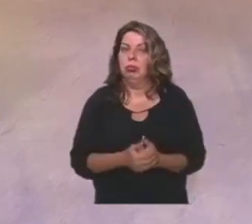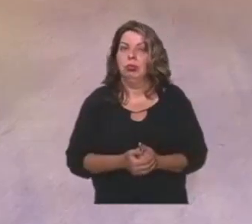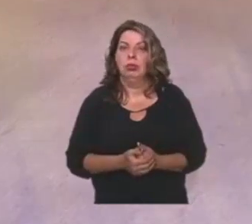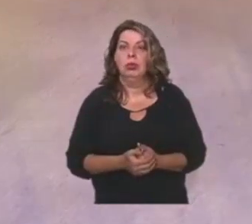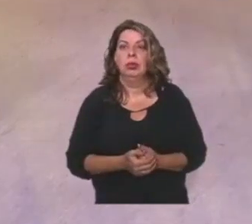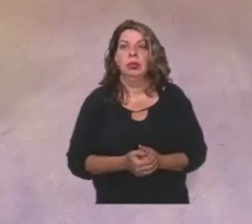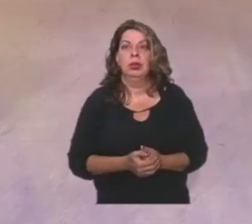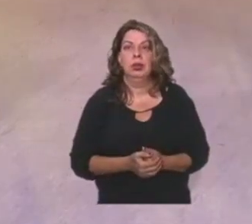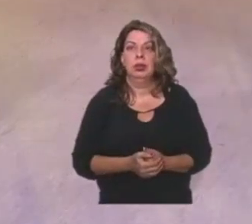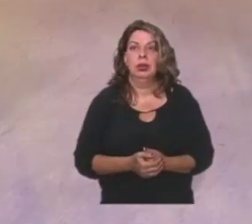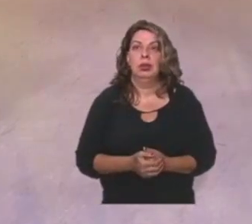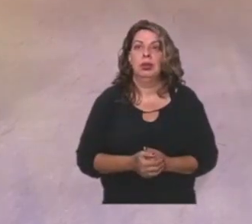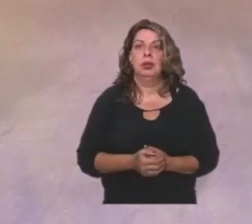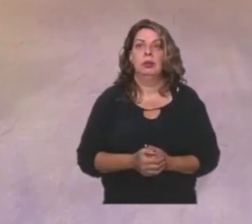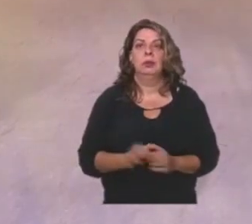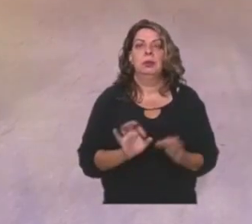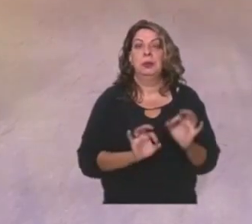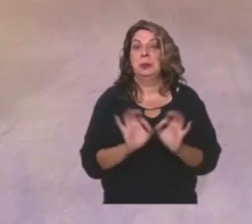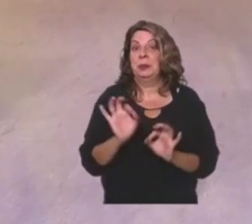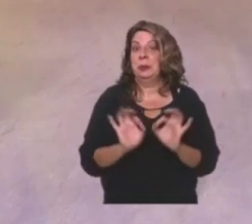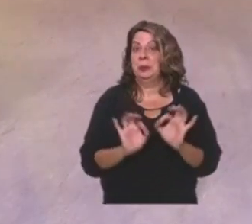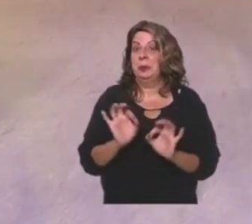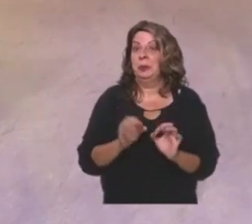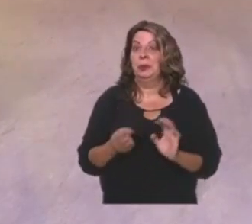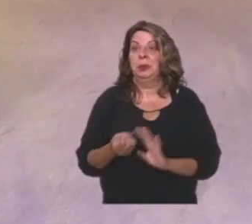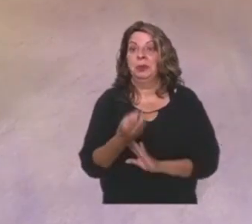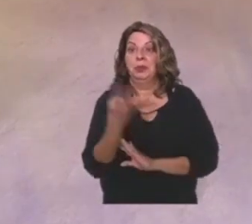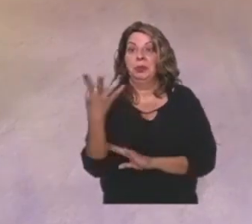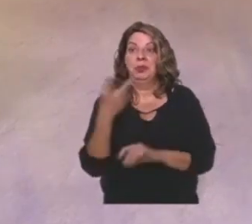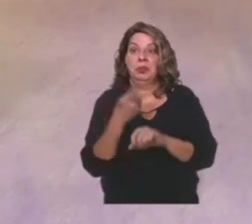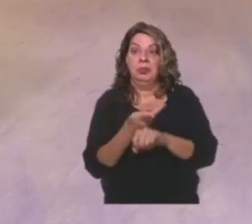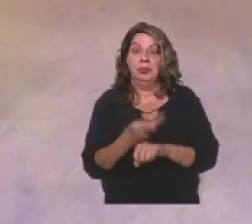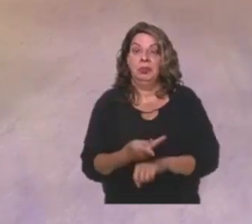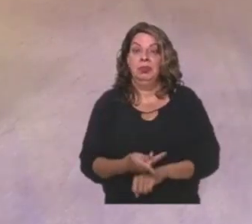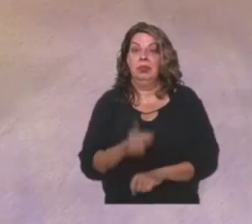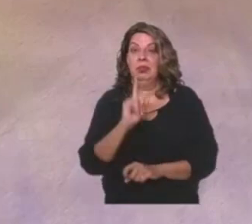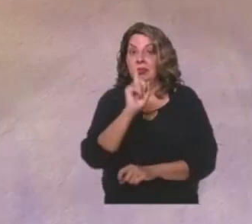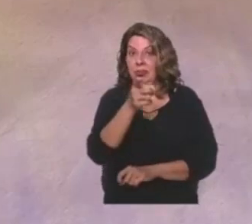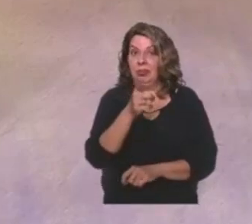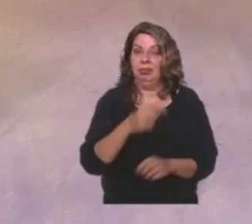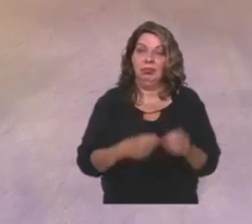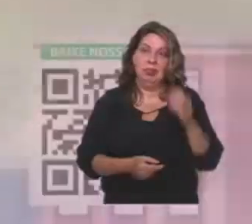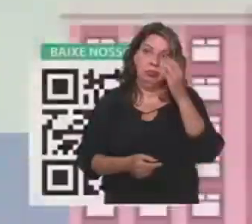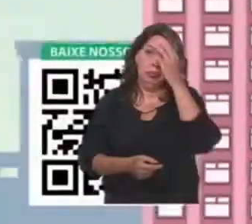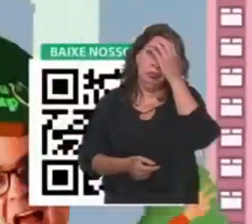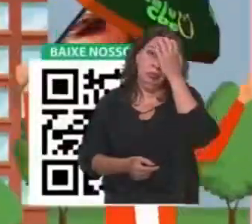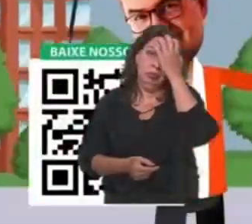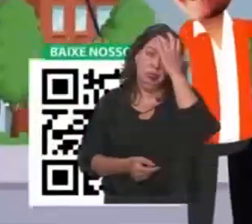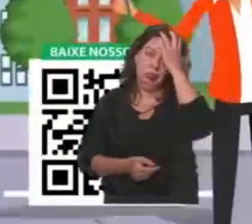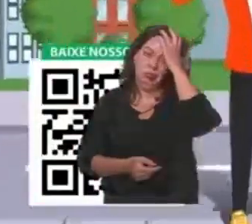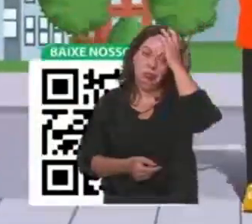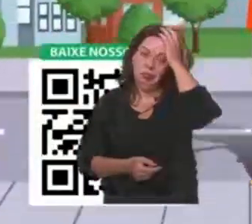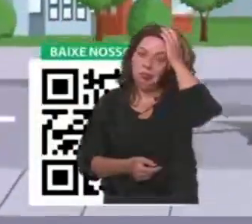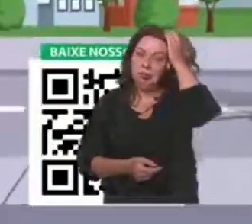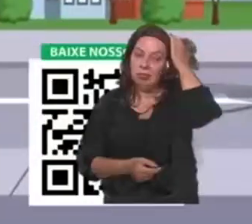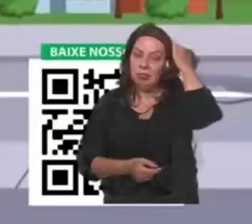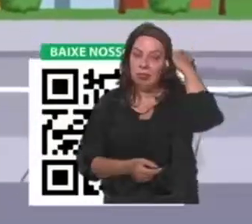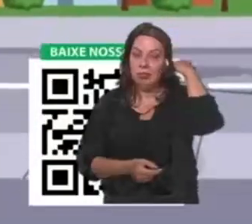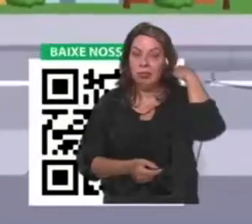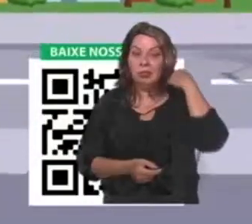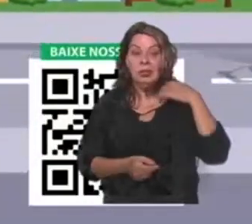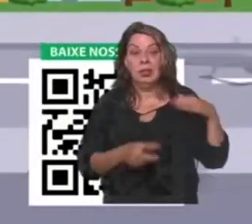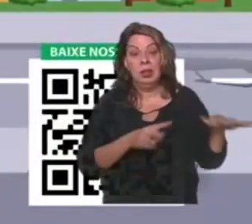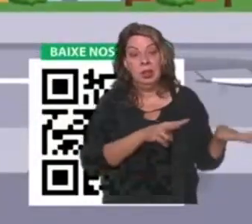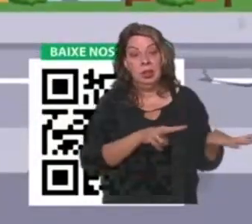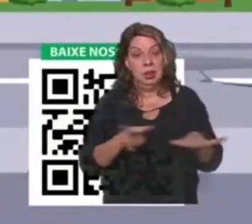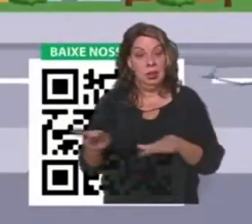ó, pode se preparando, porque são muitos prêmios especialmente para você. Pode se preparar, pois nessa